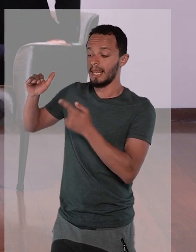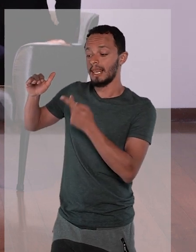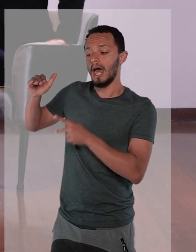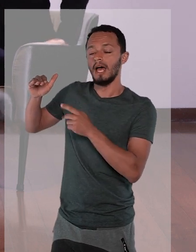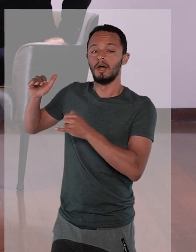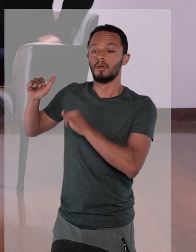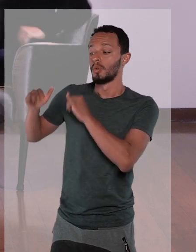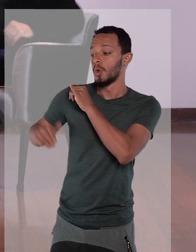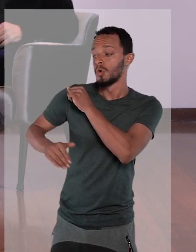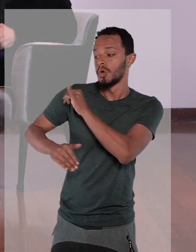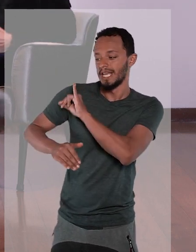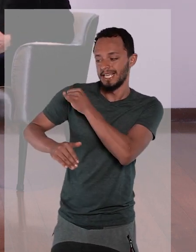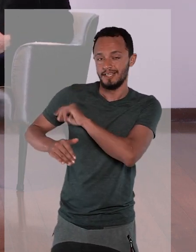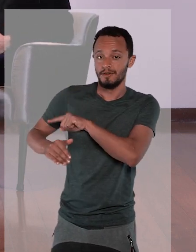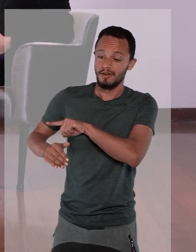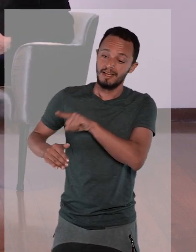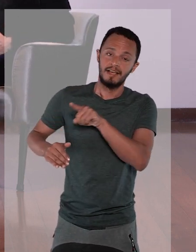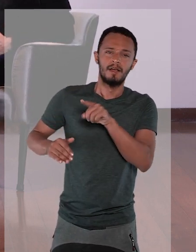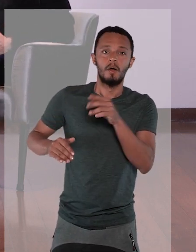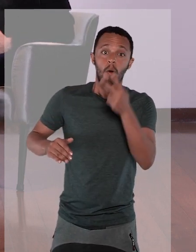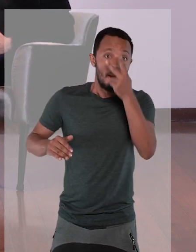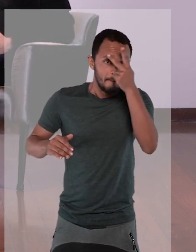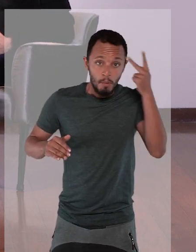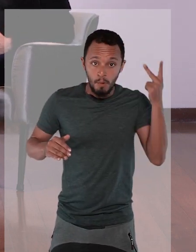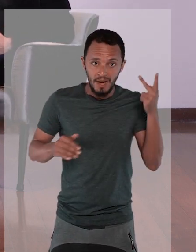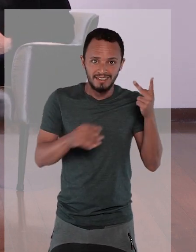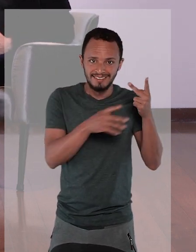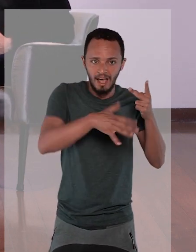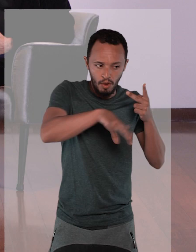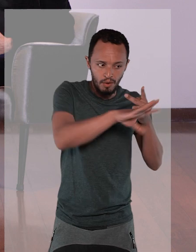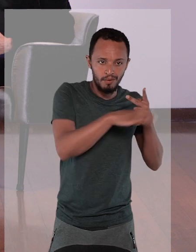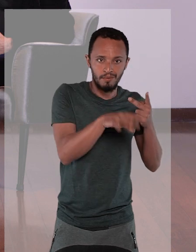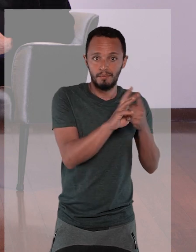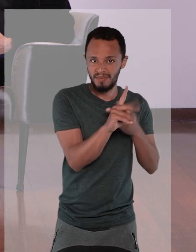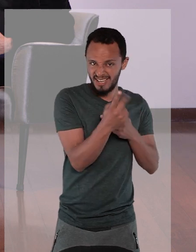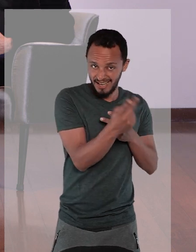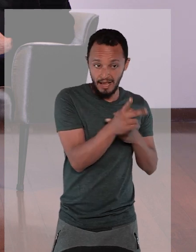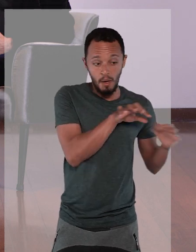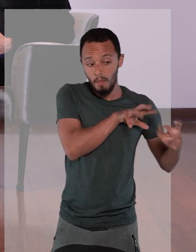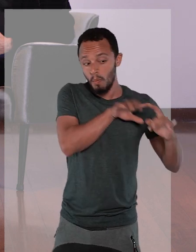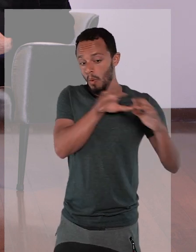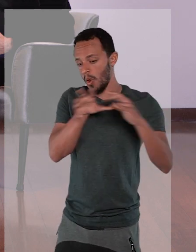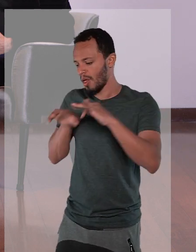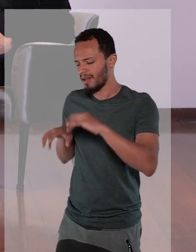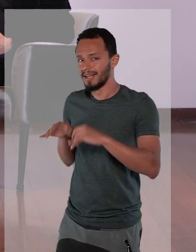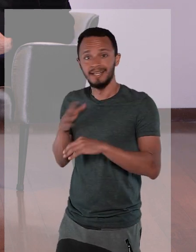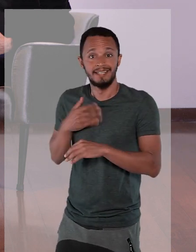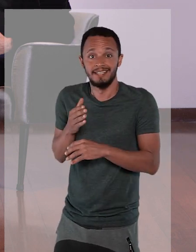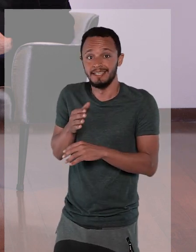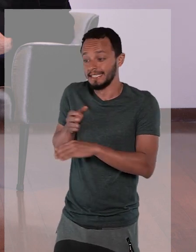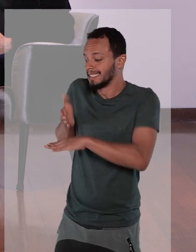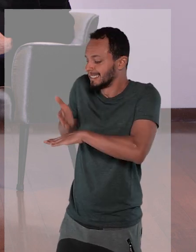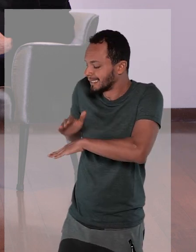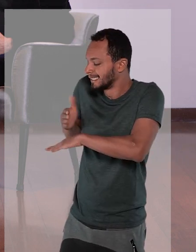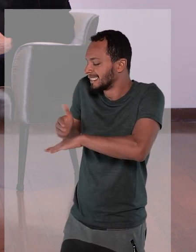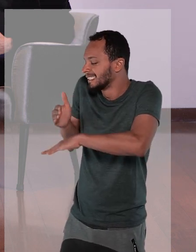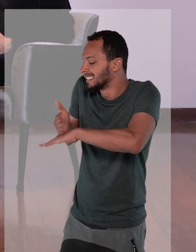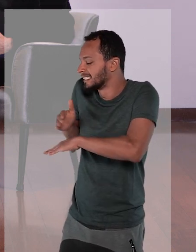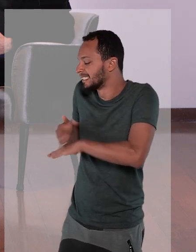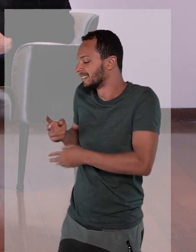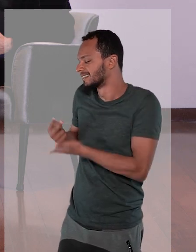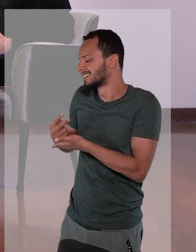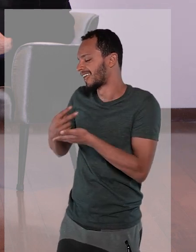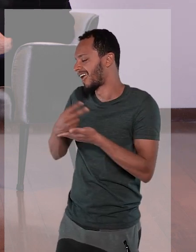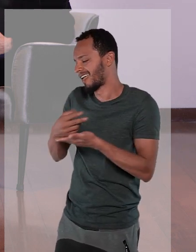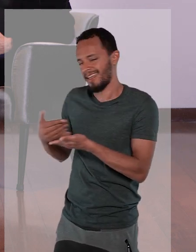nossa consciência, como diz a Marguerite Yourcenar, né? Então, eu morei no Rio de Janeiro desde 2 anos de idade, né? Mas eu só nasci no Espírito Santo.